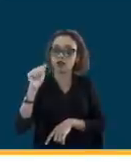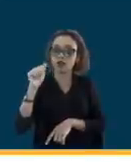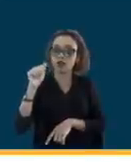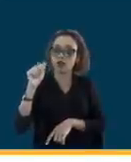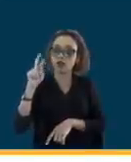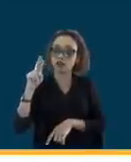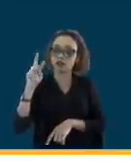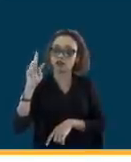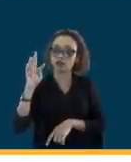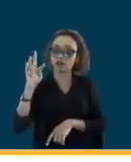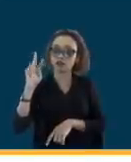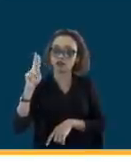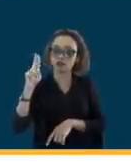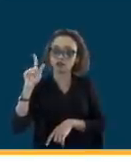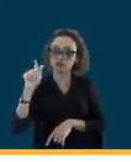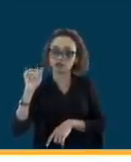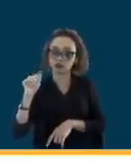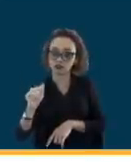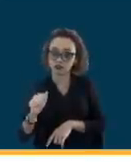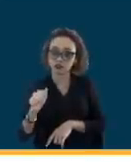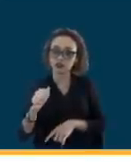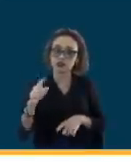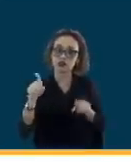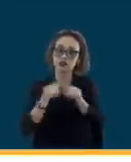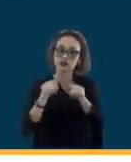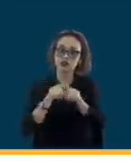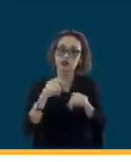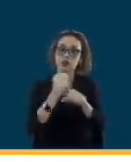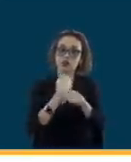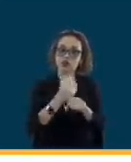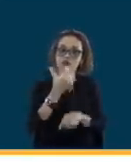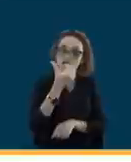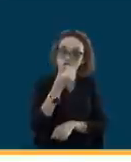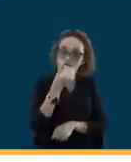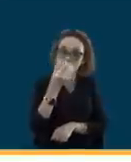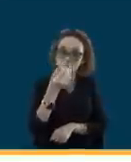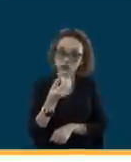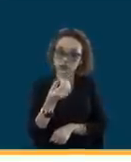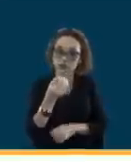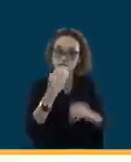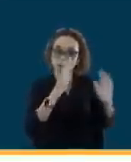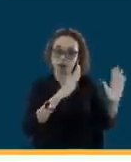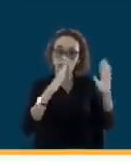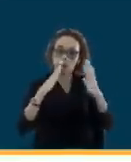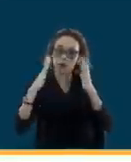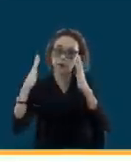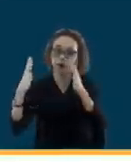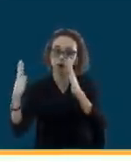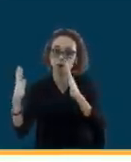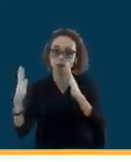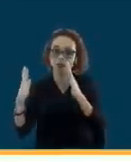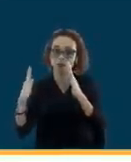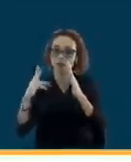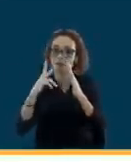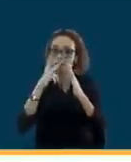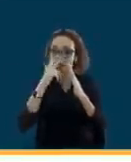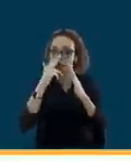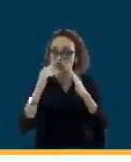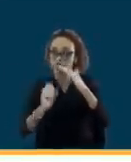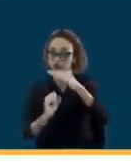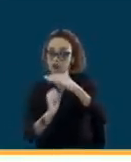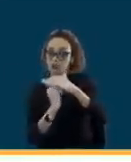forte daquele período, também dos anos 60. Né? Ocorre que sempre que a gente vai emergindo, vem alguém e corta a